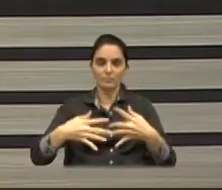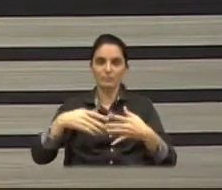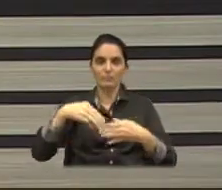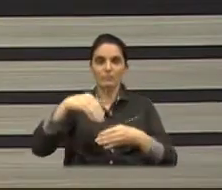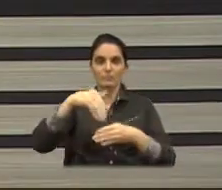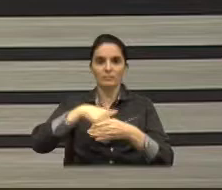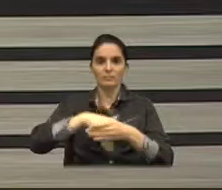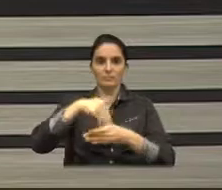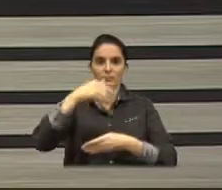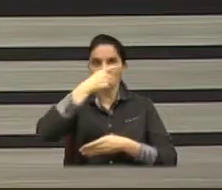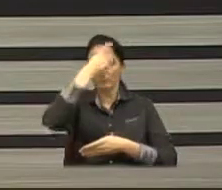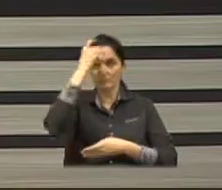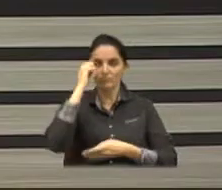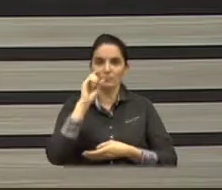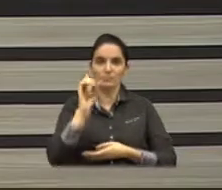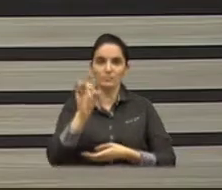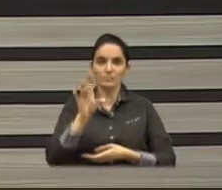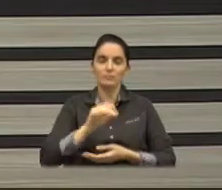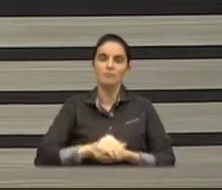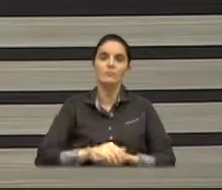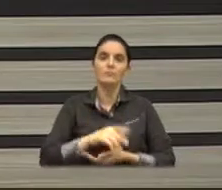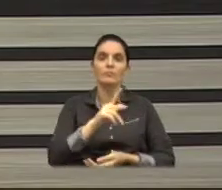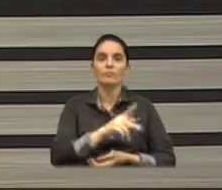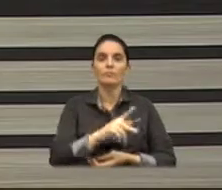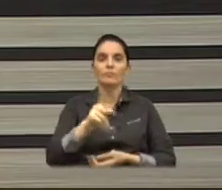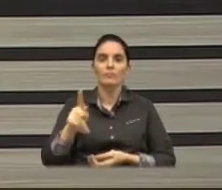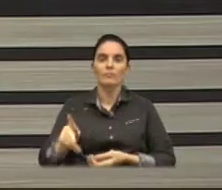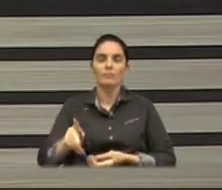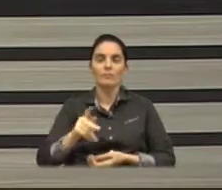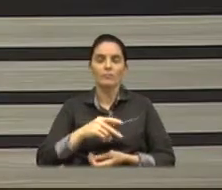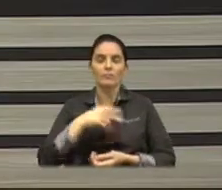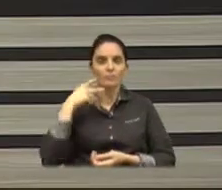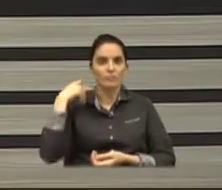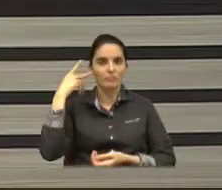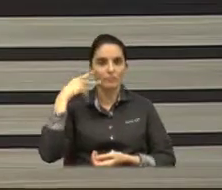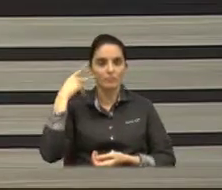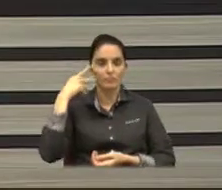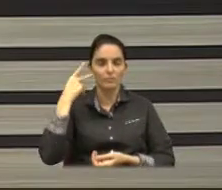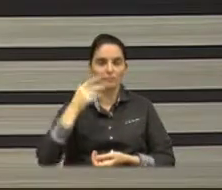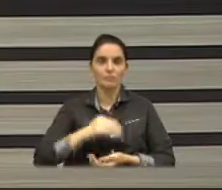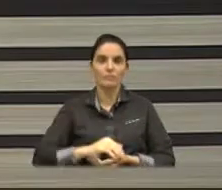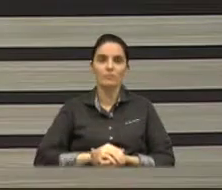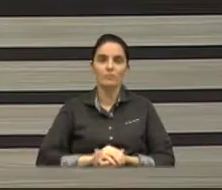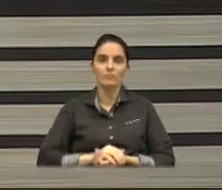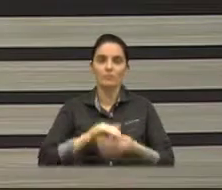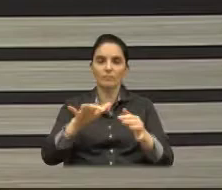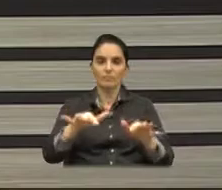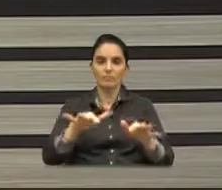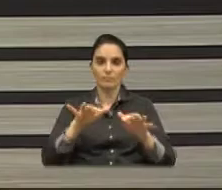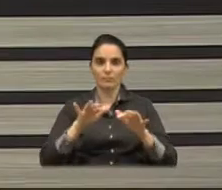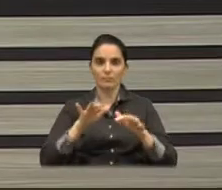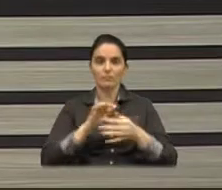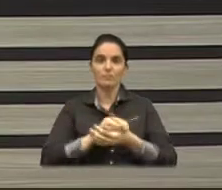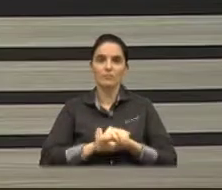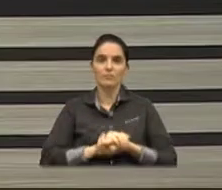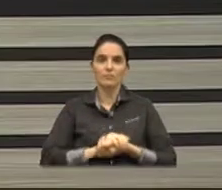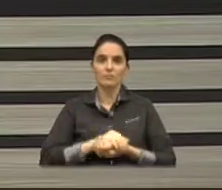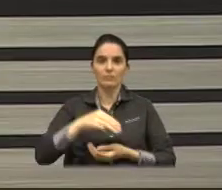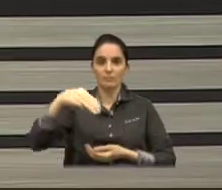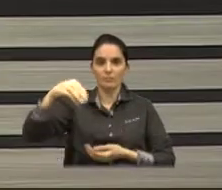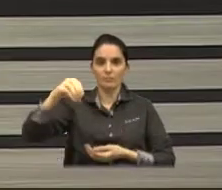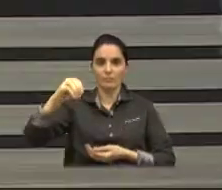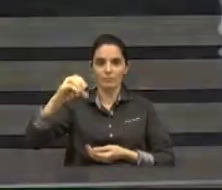vereador Wagner Barbosa. Senhor presidente, nobres pares, público presente, essa moção,